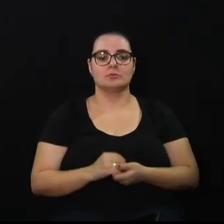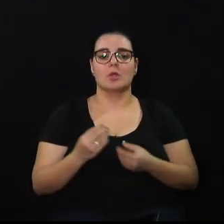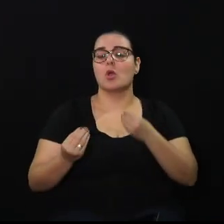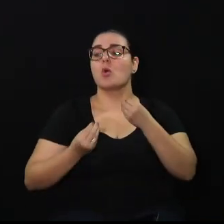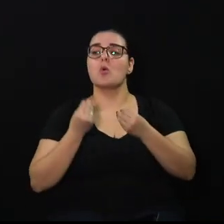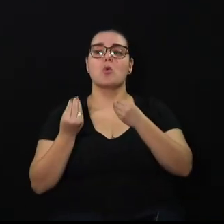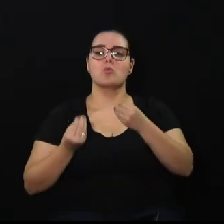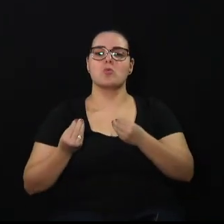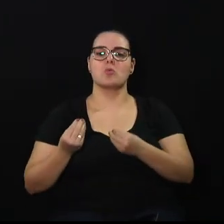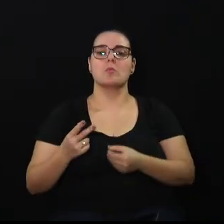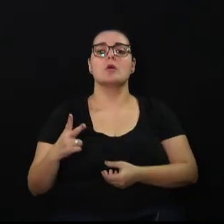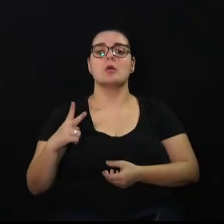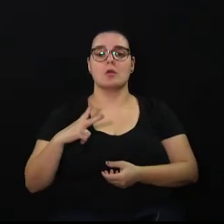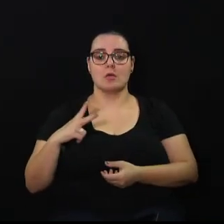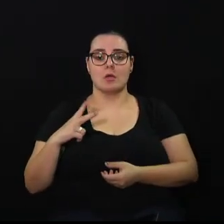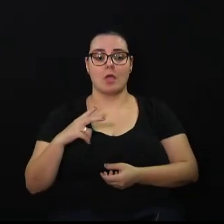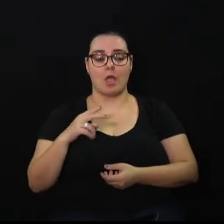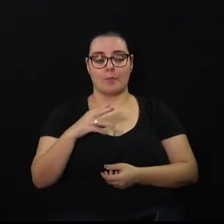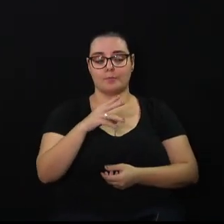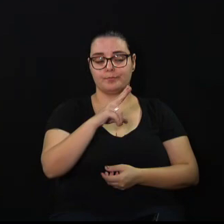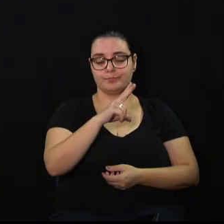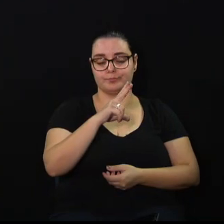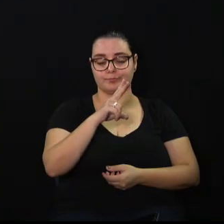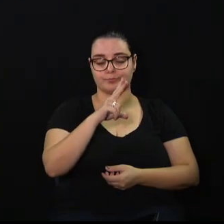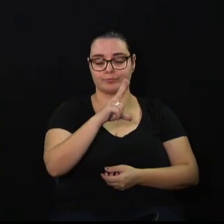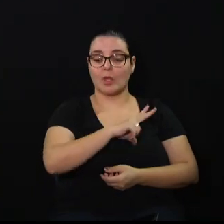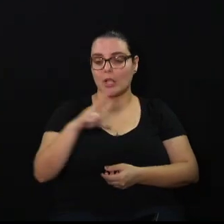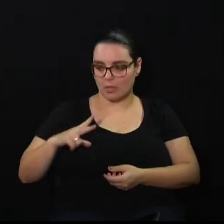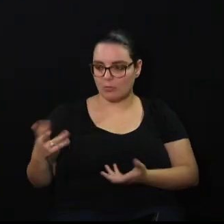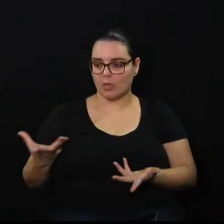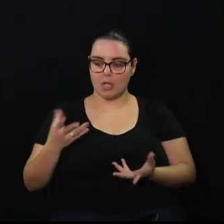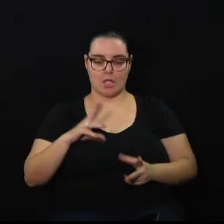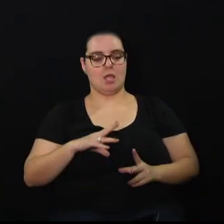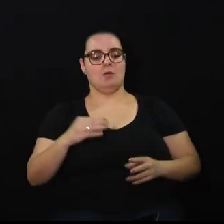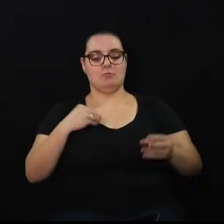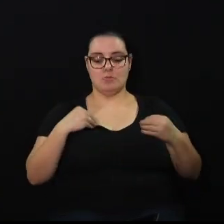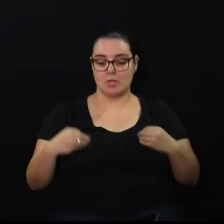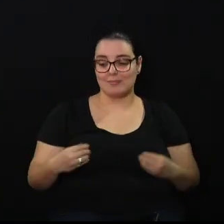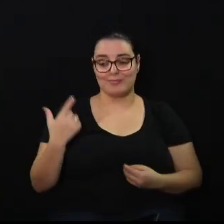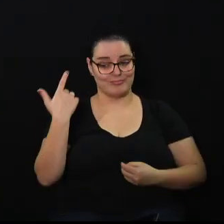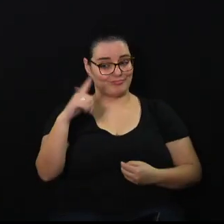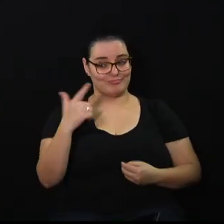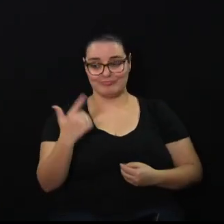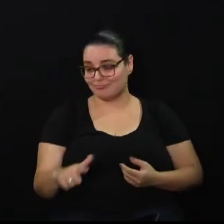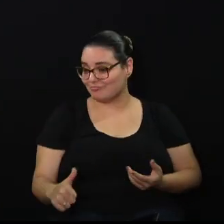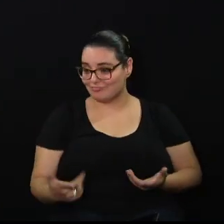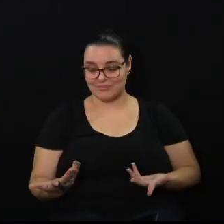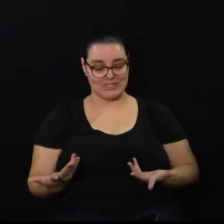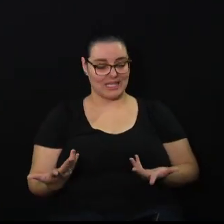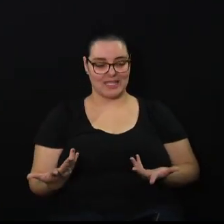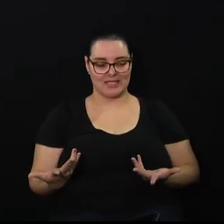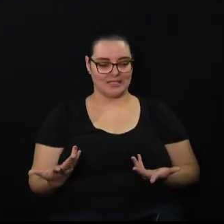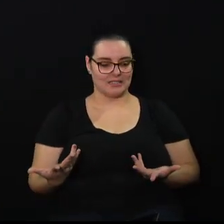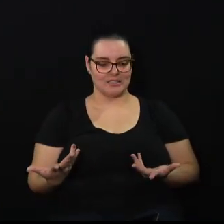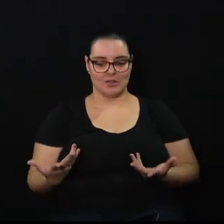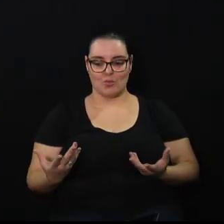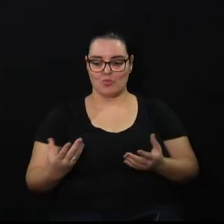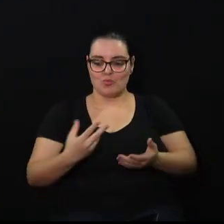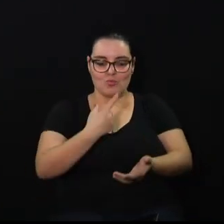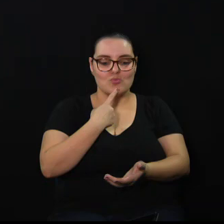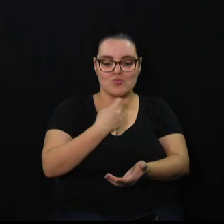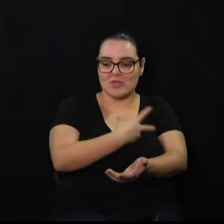ele é clínico então não existe um exame que é que a gente possa pedir é e que que esse exame